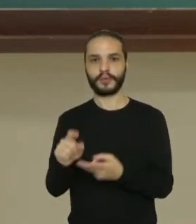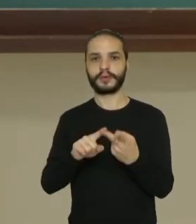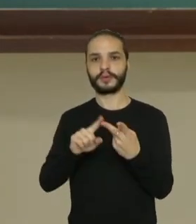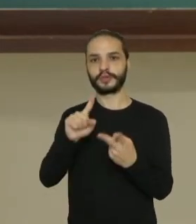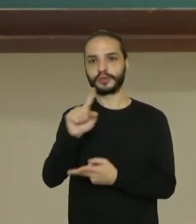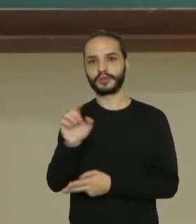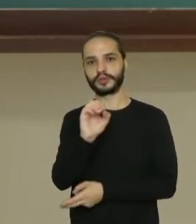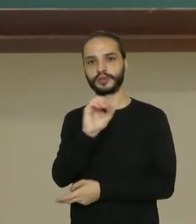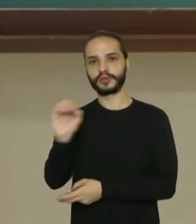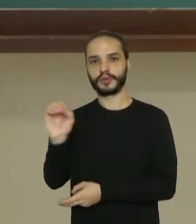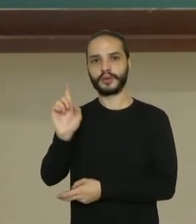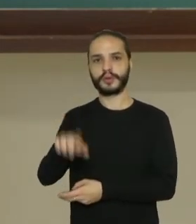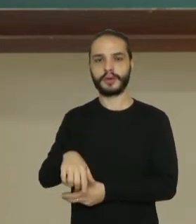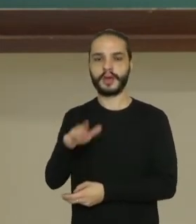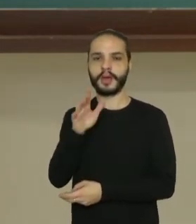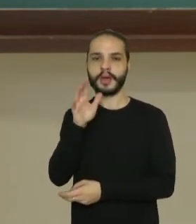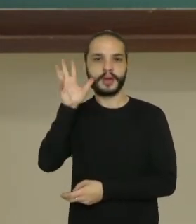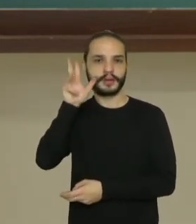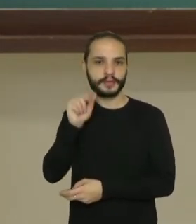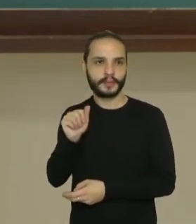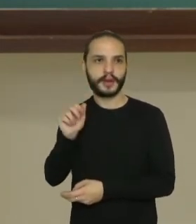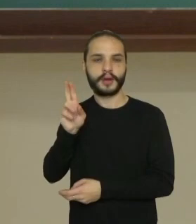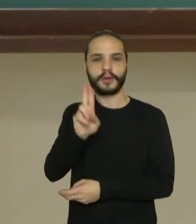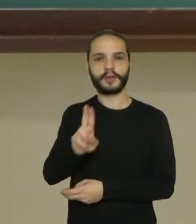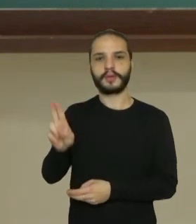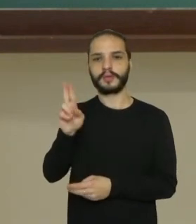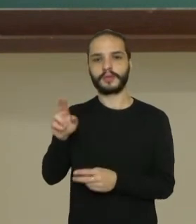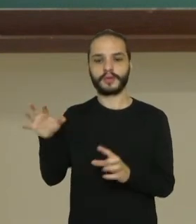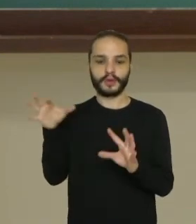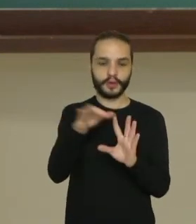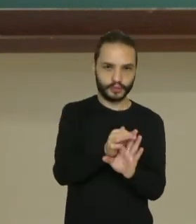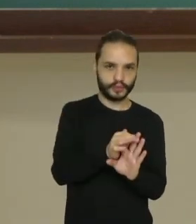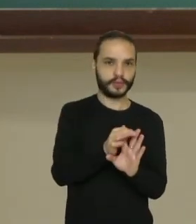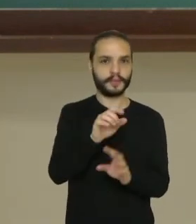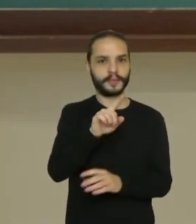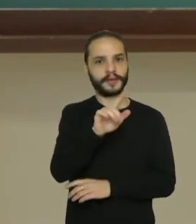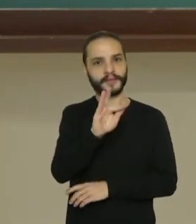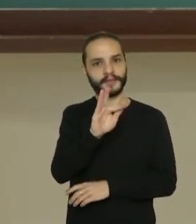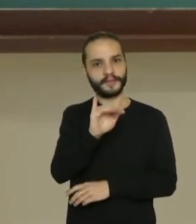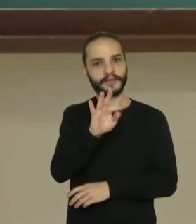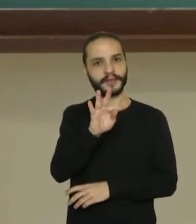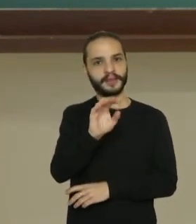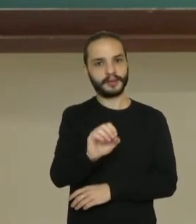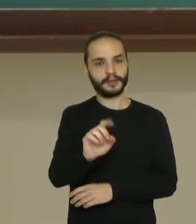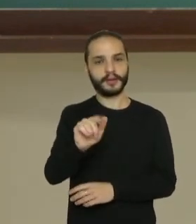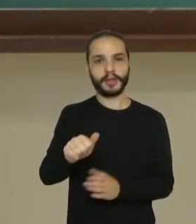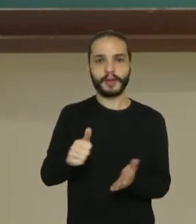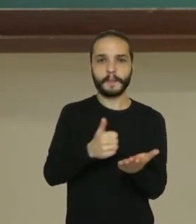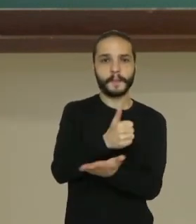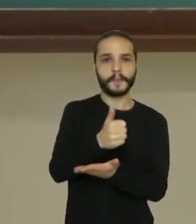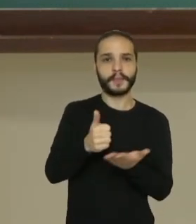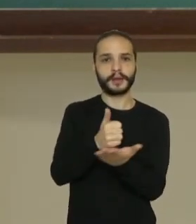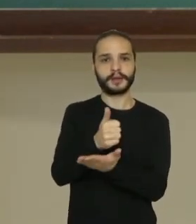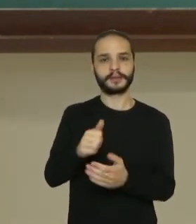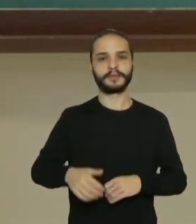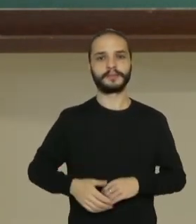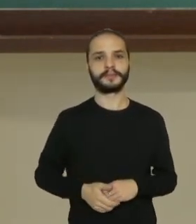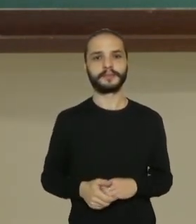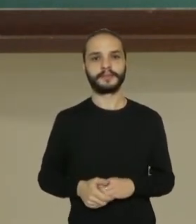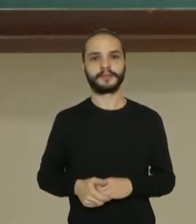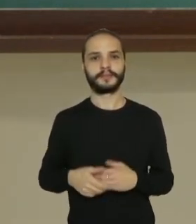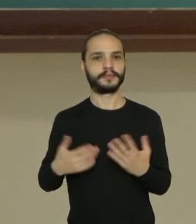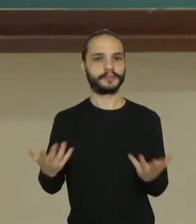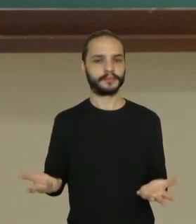esses animais unicelulares que se alimentam dos fitoplâncton. Fitoplâncton, então, é a base da cadeia alimentar marinha.